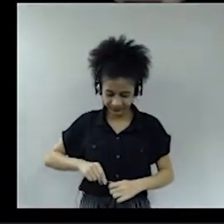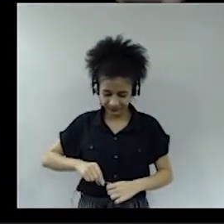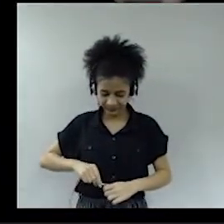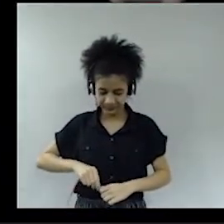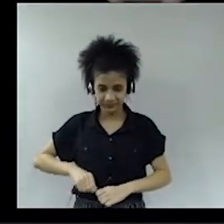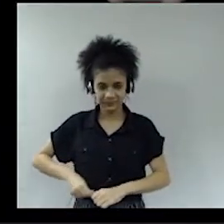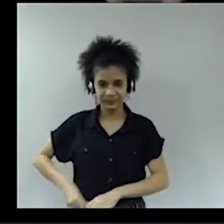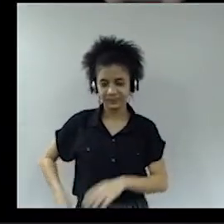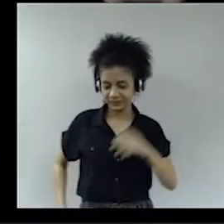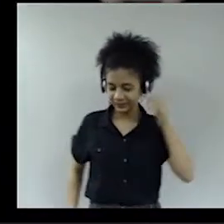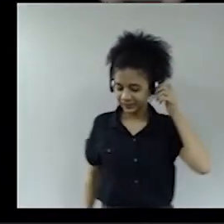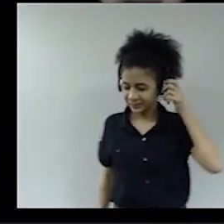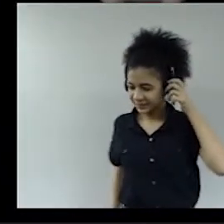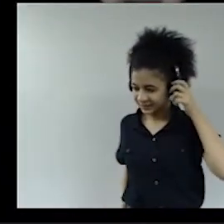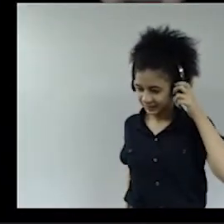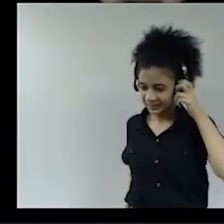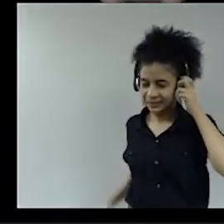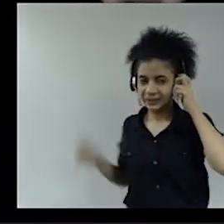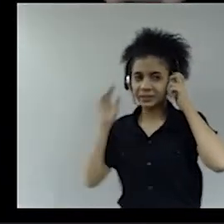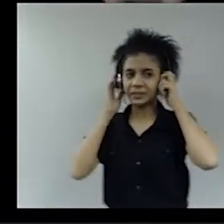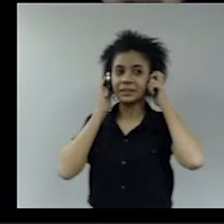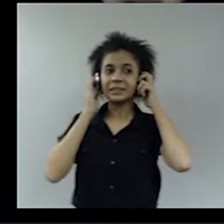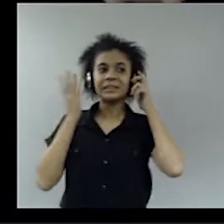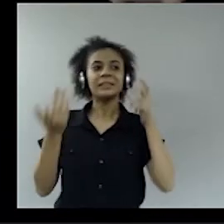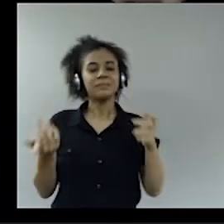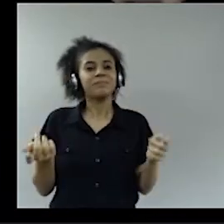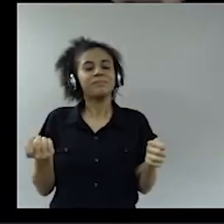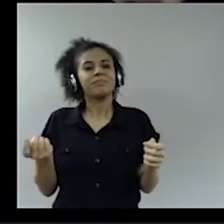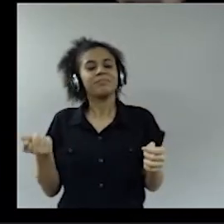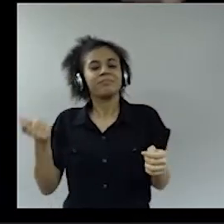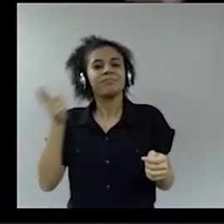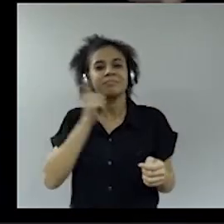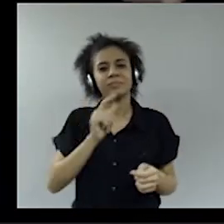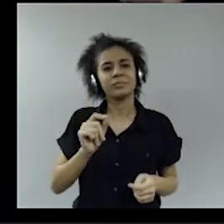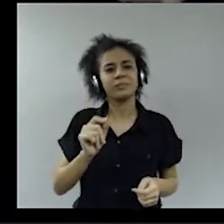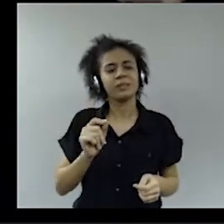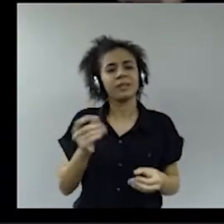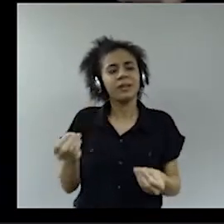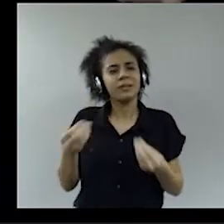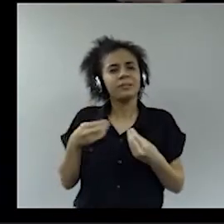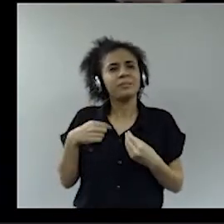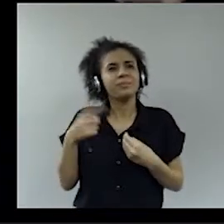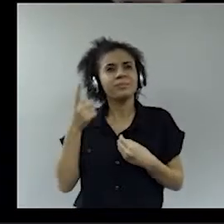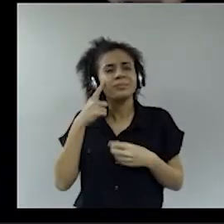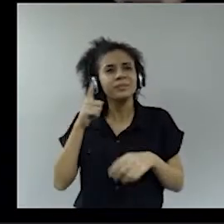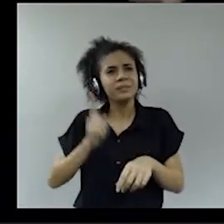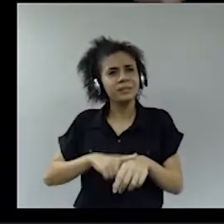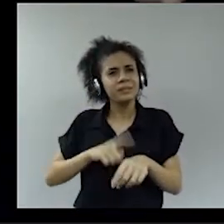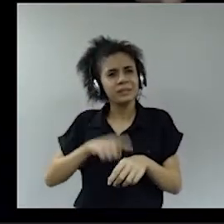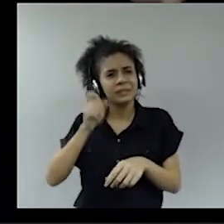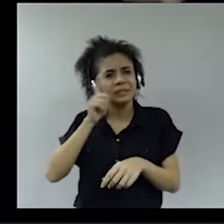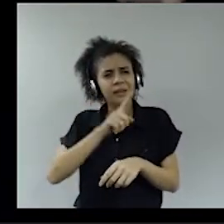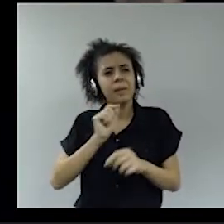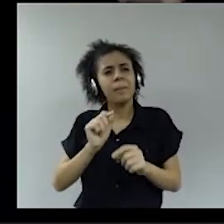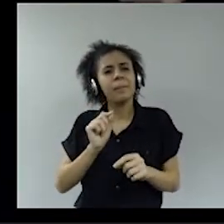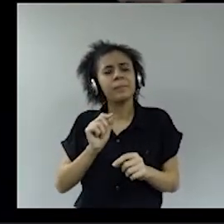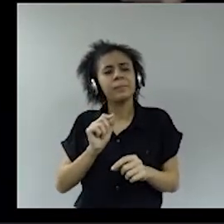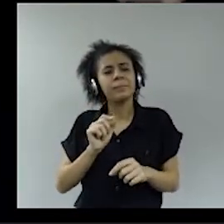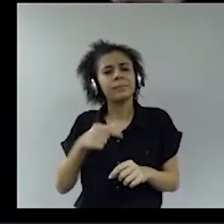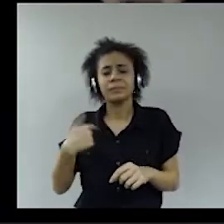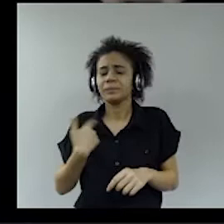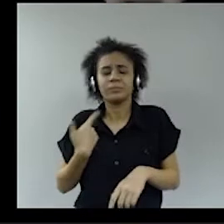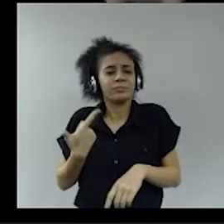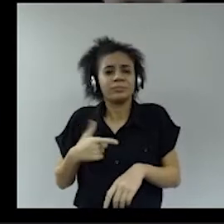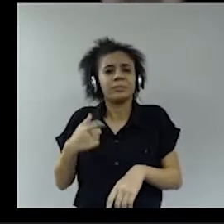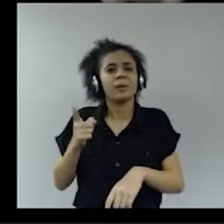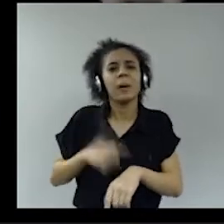Foi uma medida do STF, foi a medida possível, e que nos traz a perplexidade natural de uma medida dessa que a gente não teve